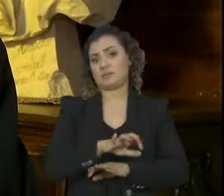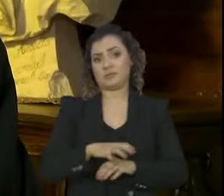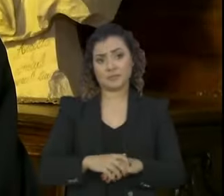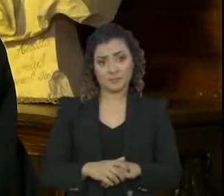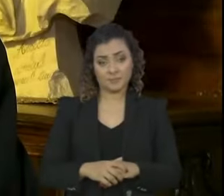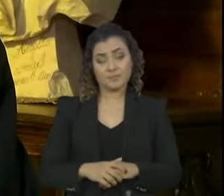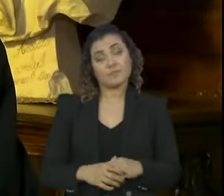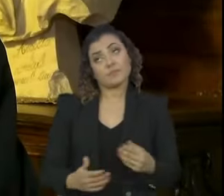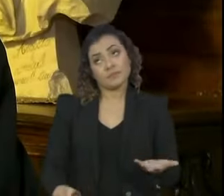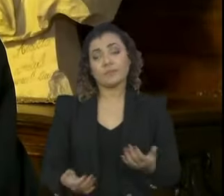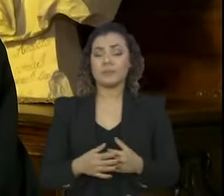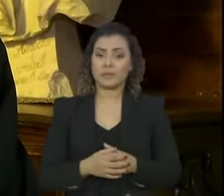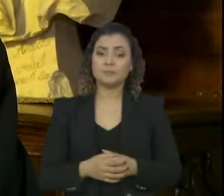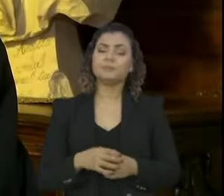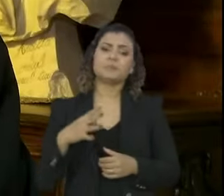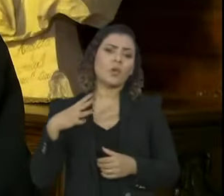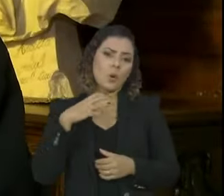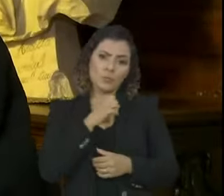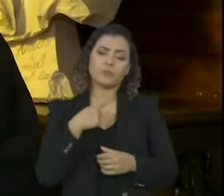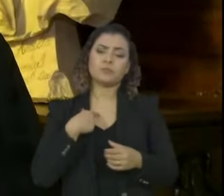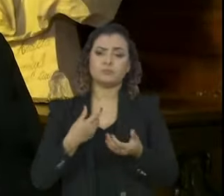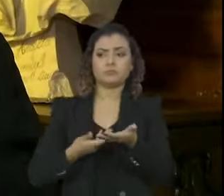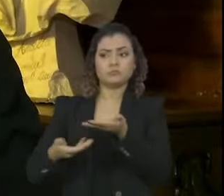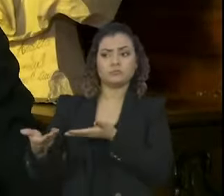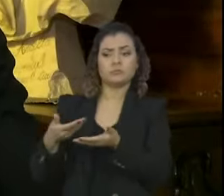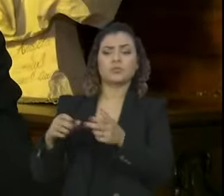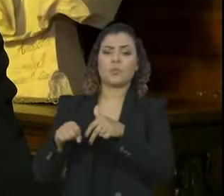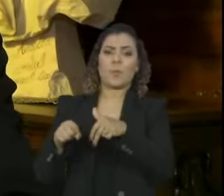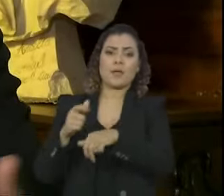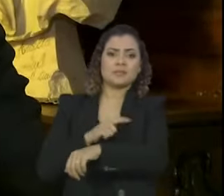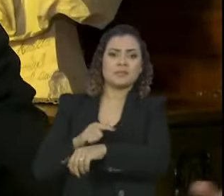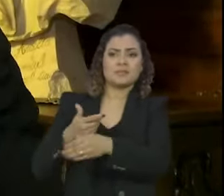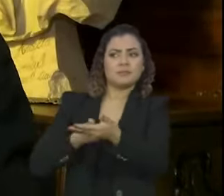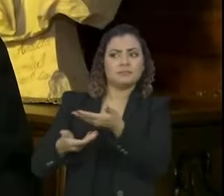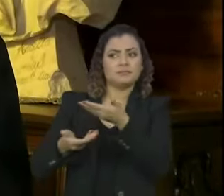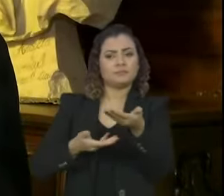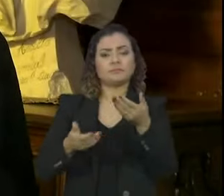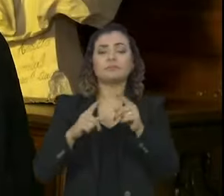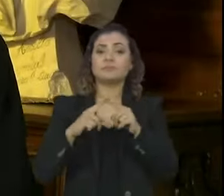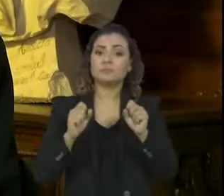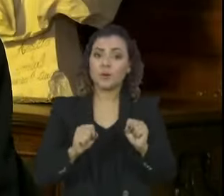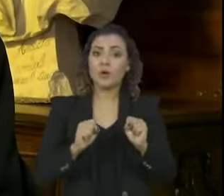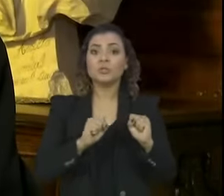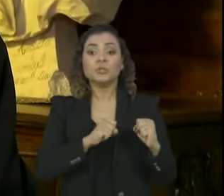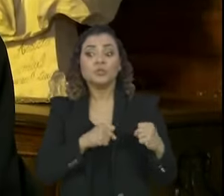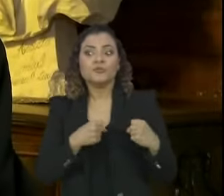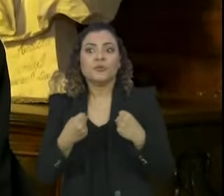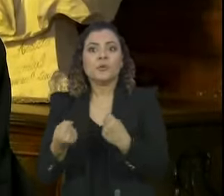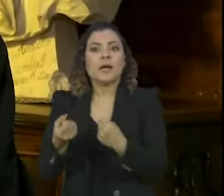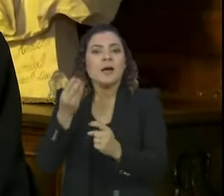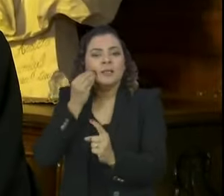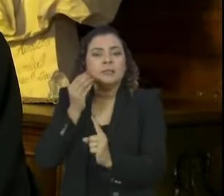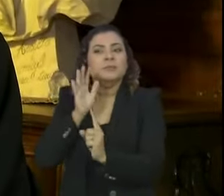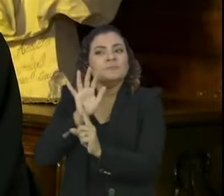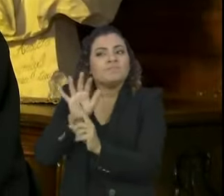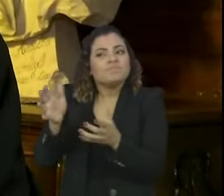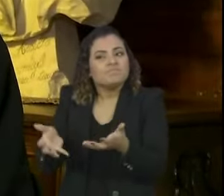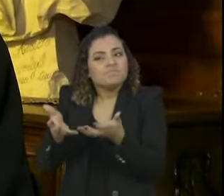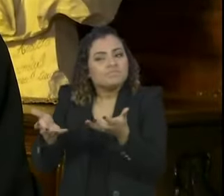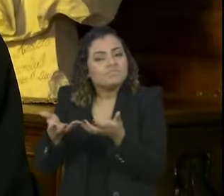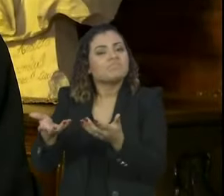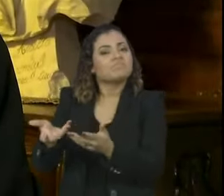naturalmente que junto com as vias diplomáticas podem haver um esforço e pode contribuir para isso